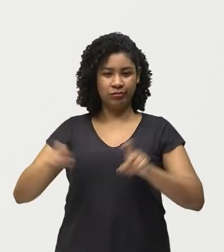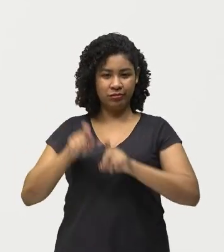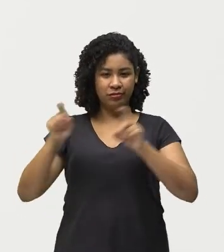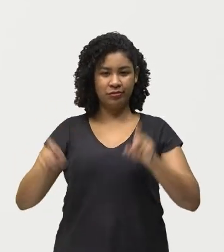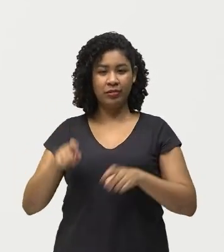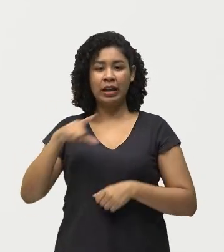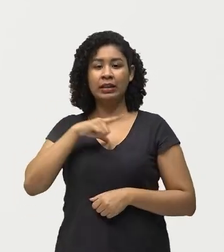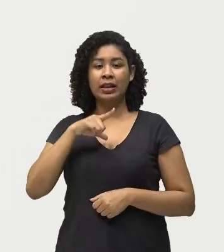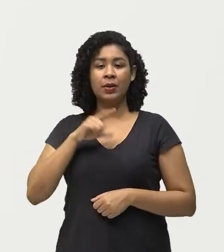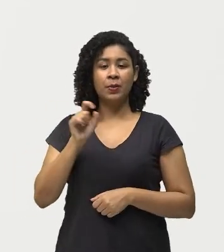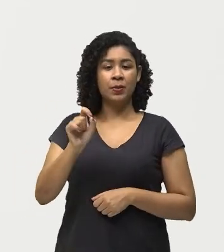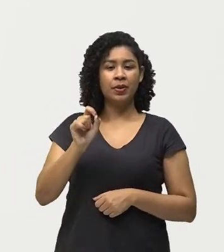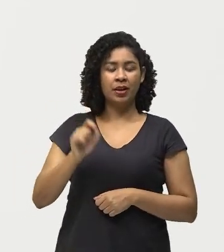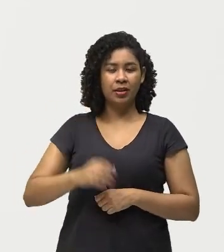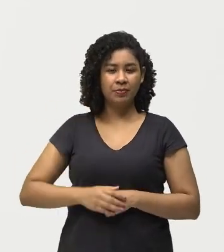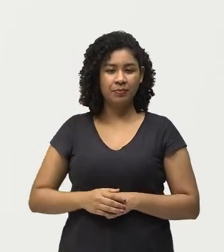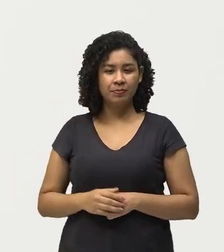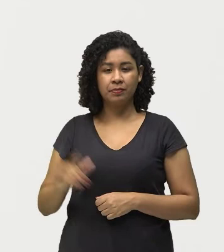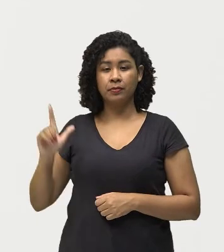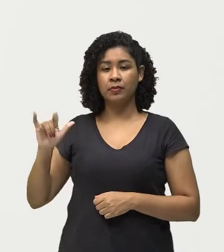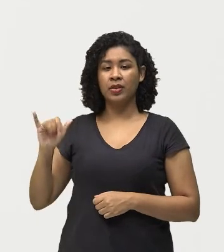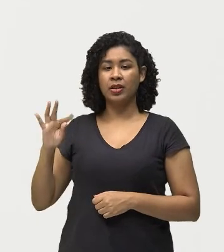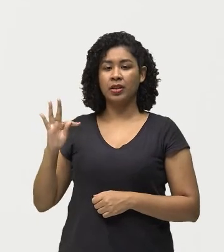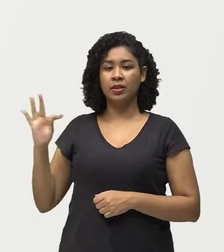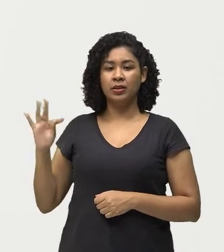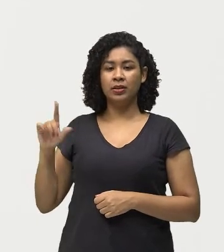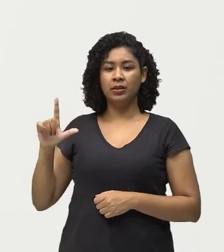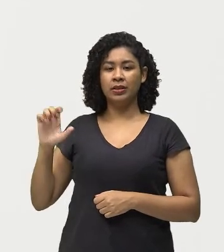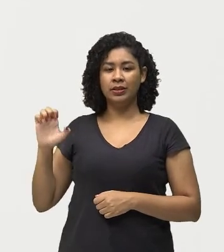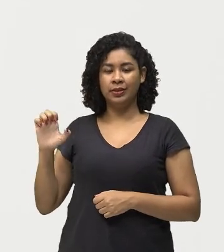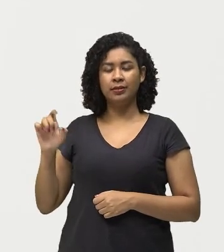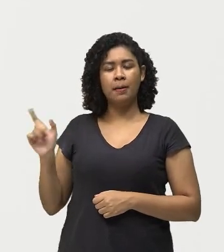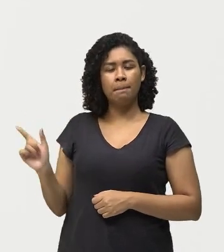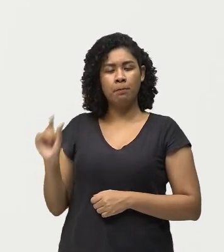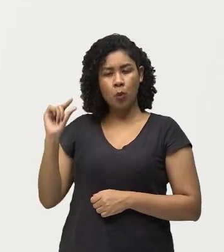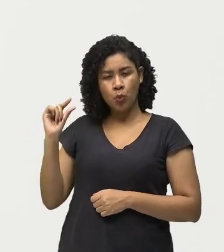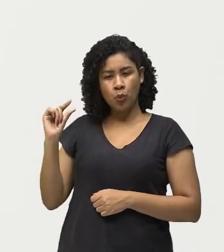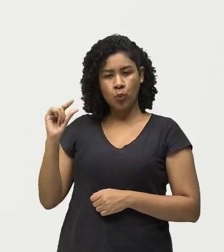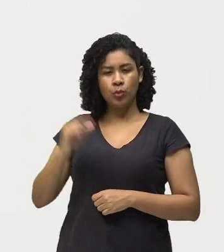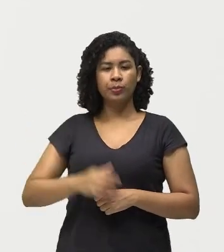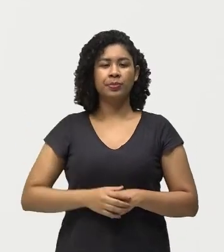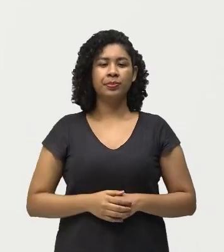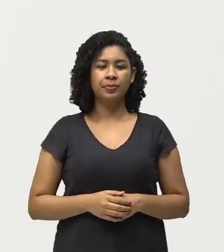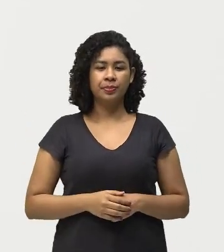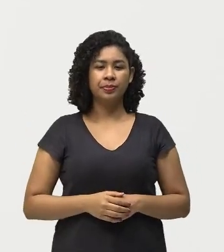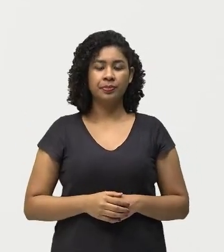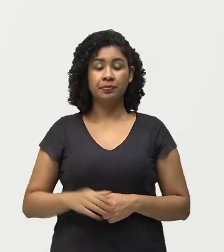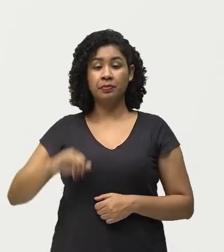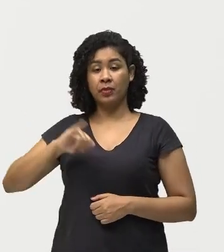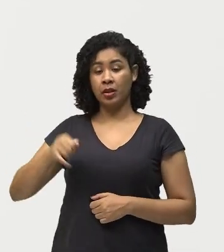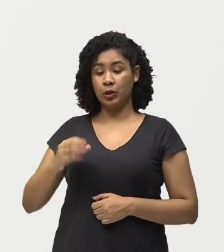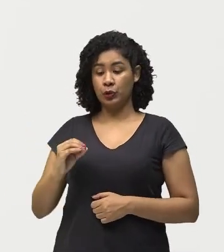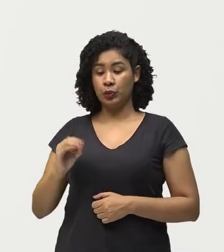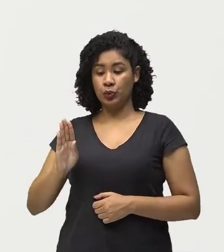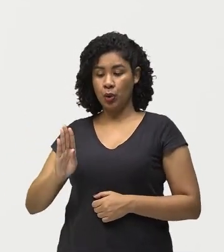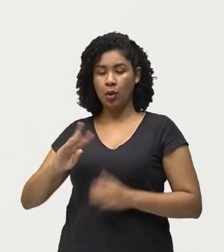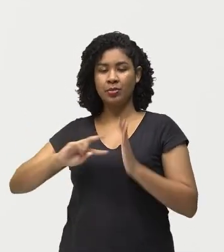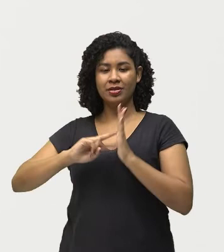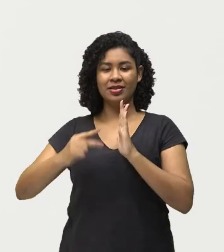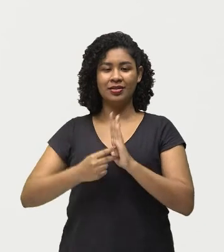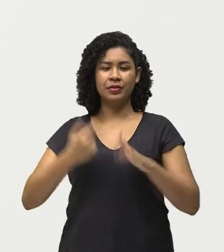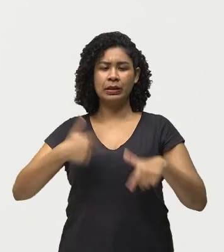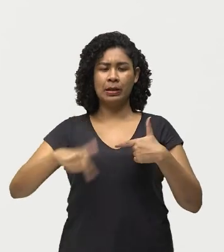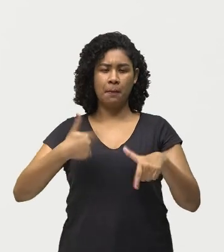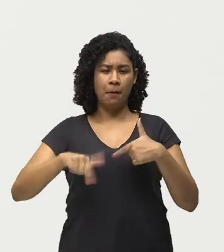pouco, difficult finding a job. A palavra job é trabalho. Então, depois de 4